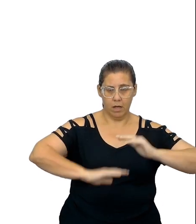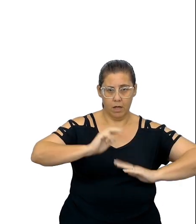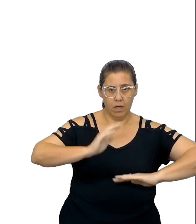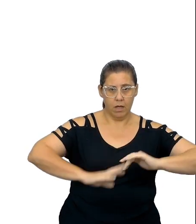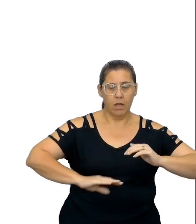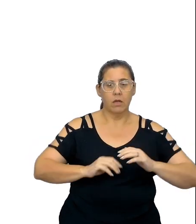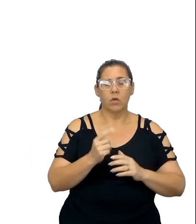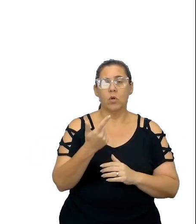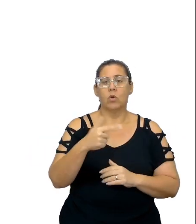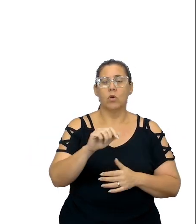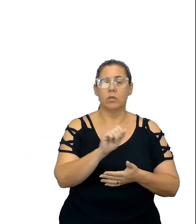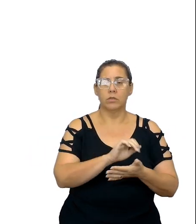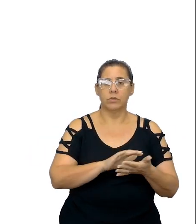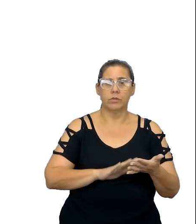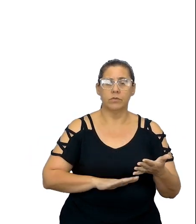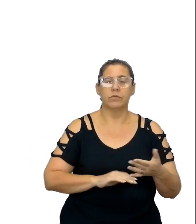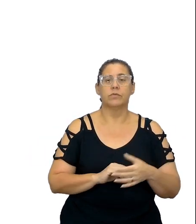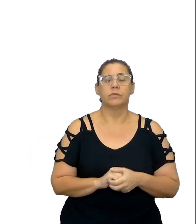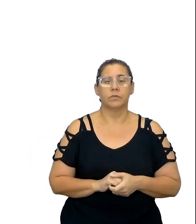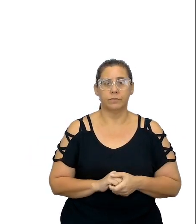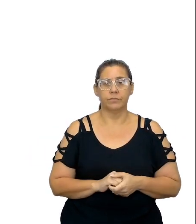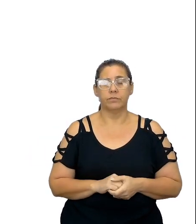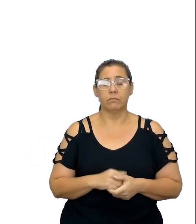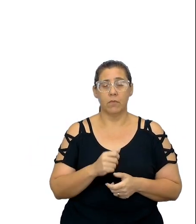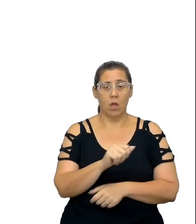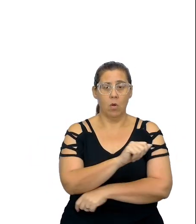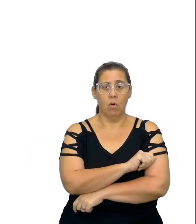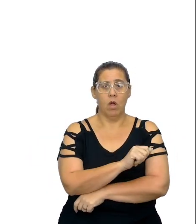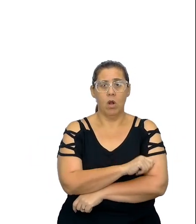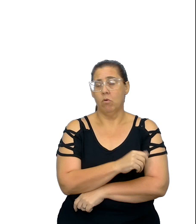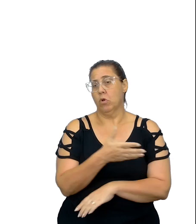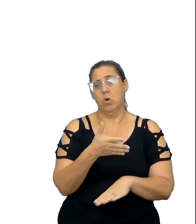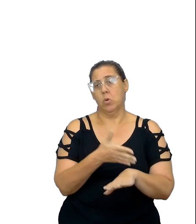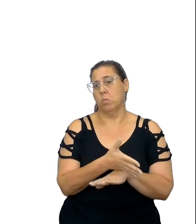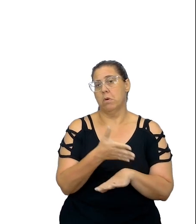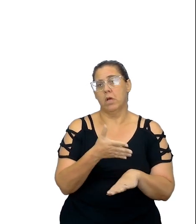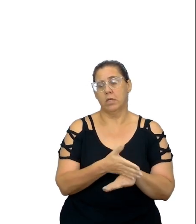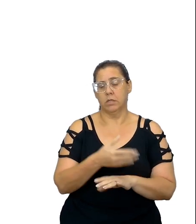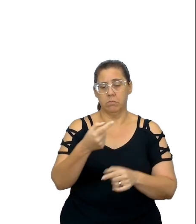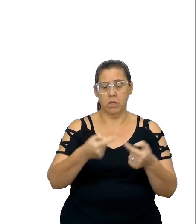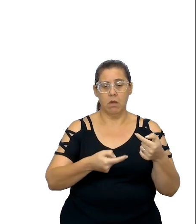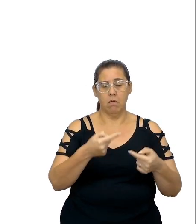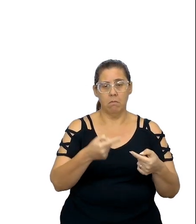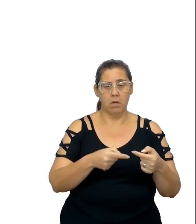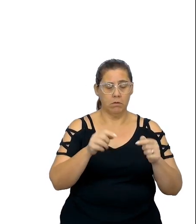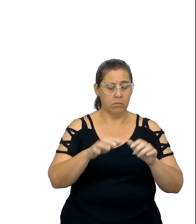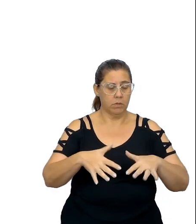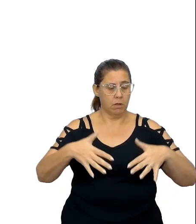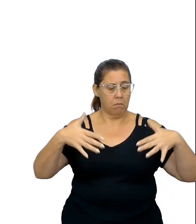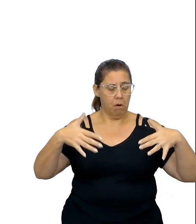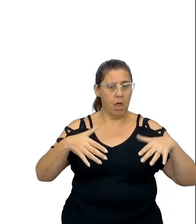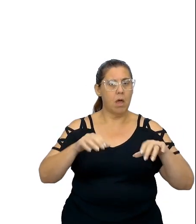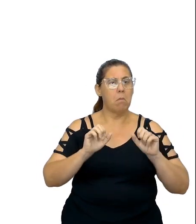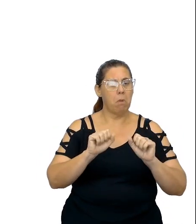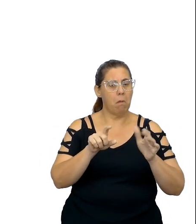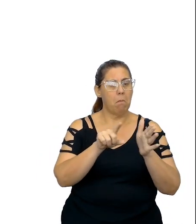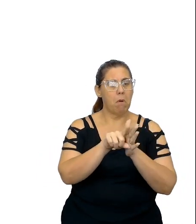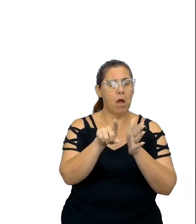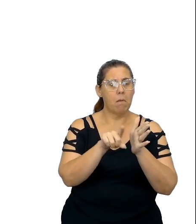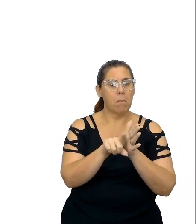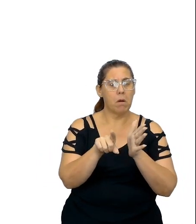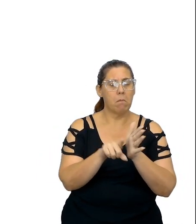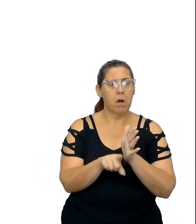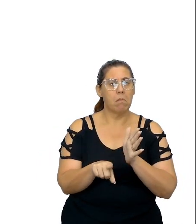enquanto atividade necessária. Os estudantes que não participam exatamente do debate estão na plateia, eles podem fazer perguntas